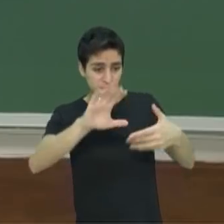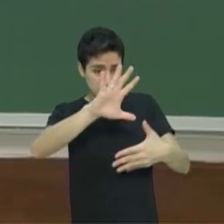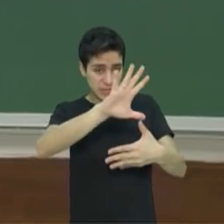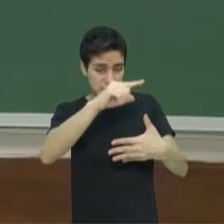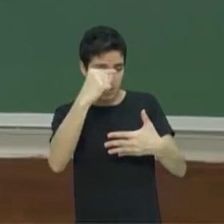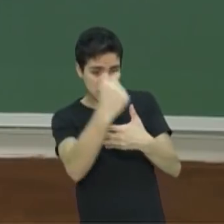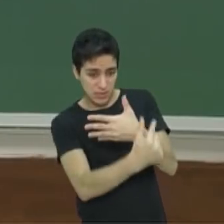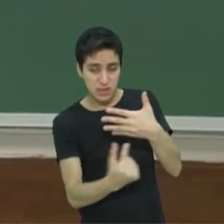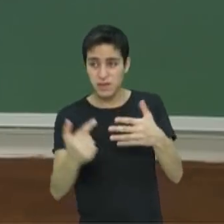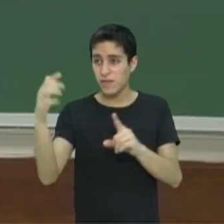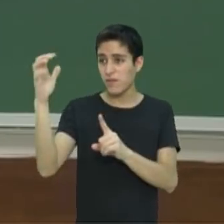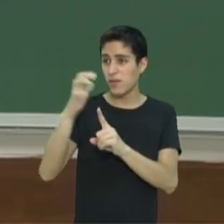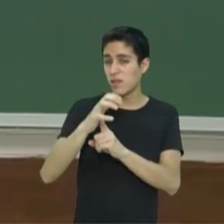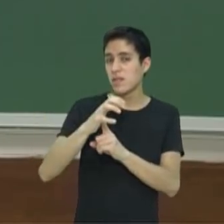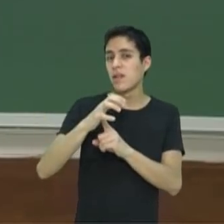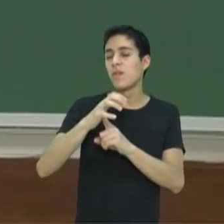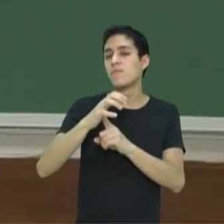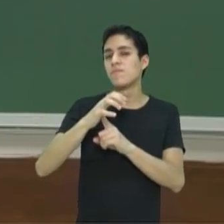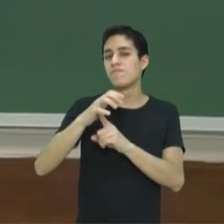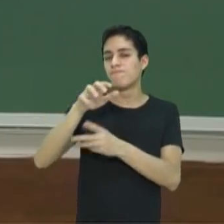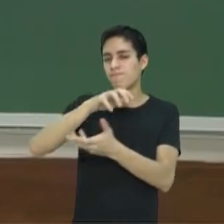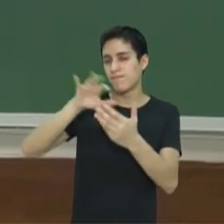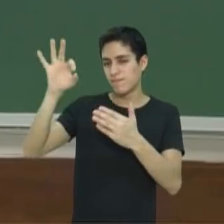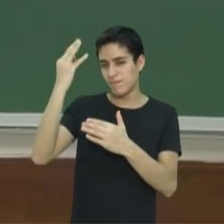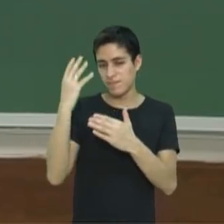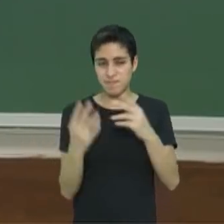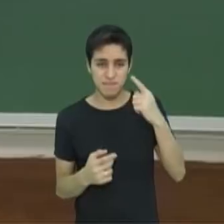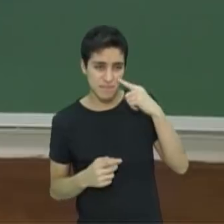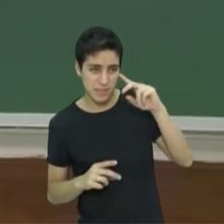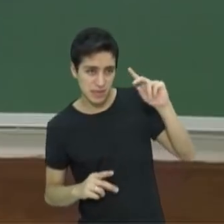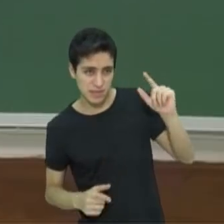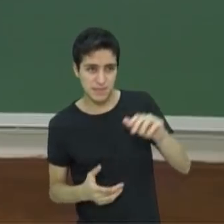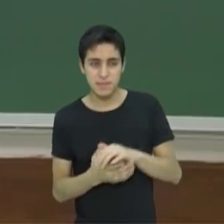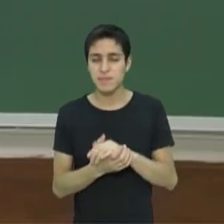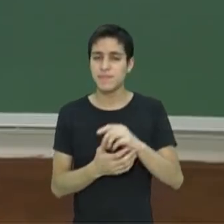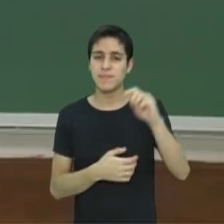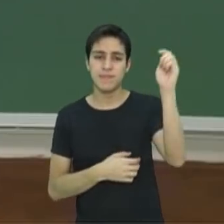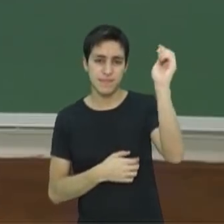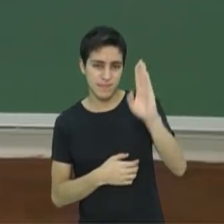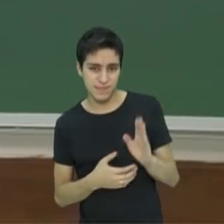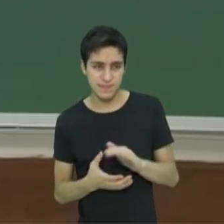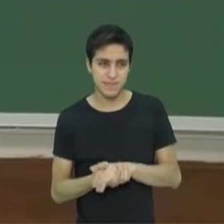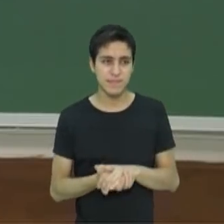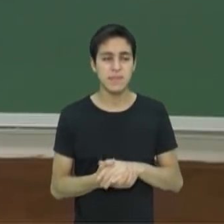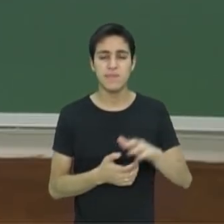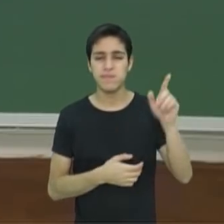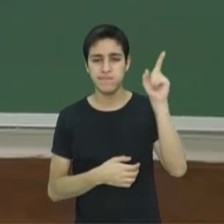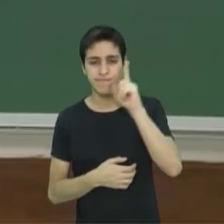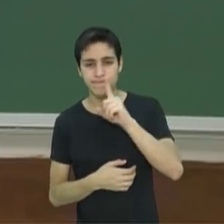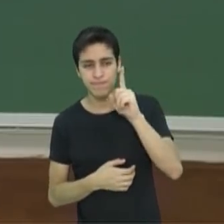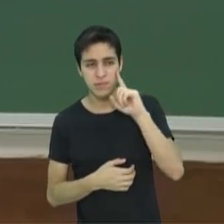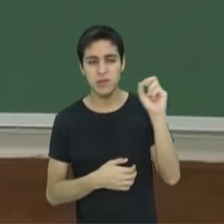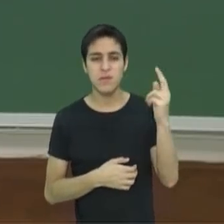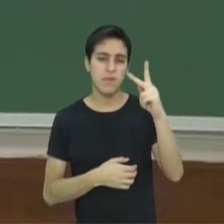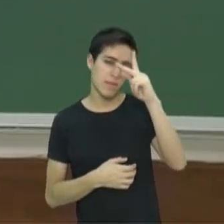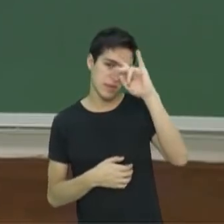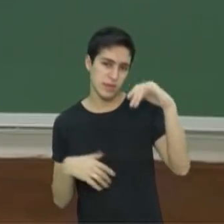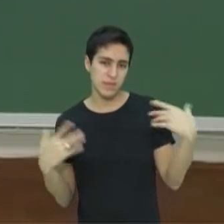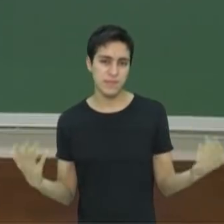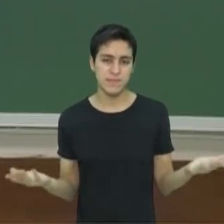pela Revolução Francesa? Espanha? Brasil? Estados Unidos ou